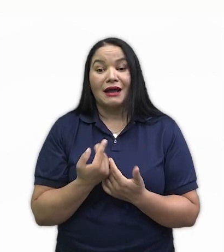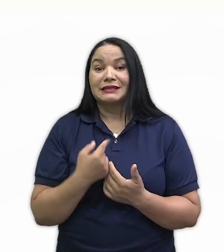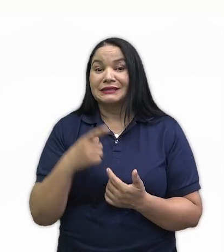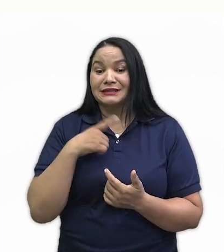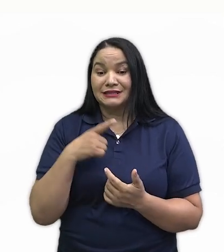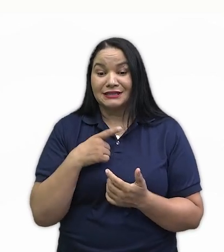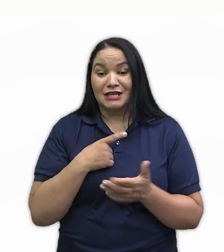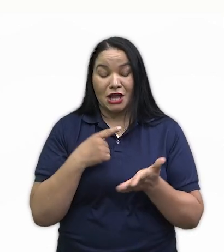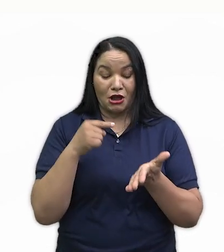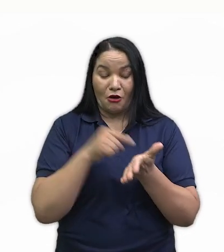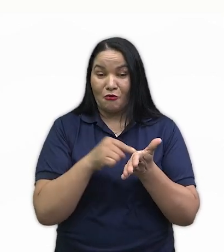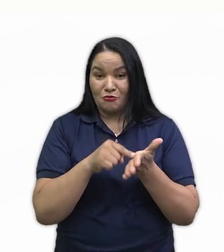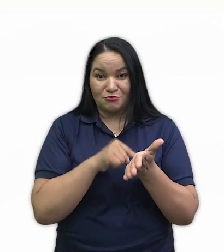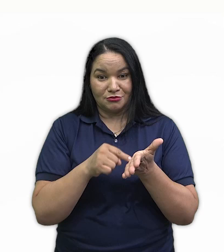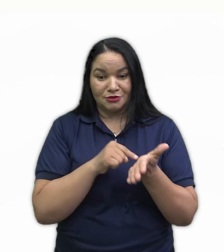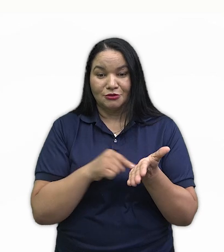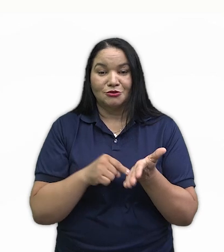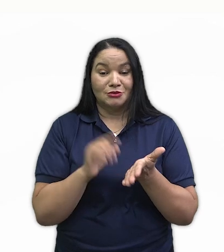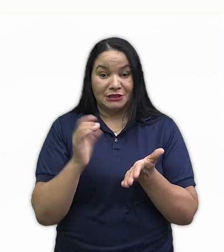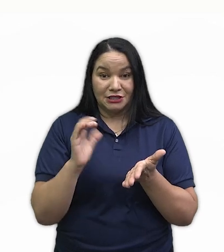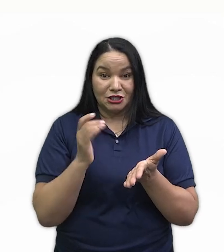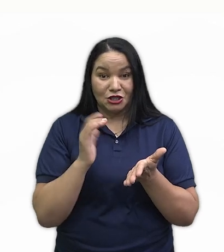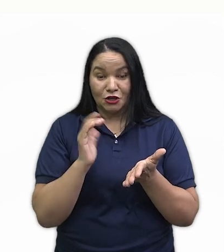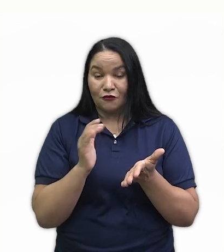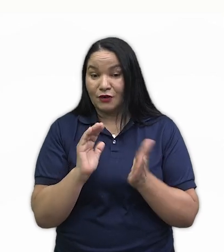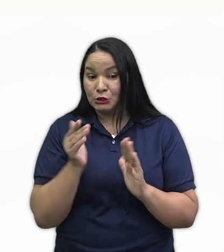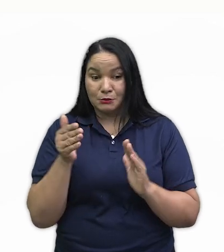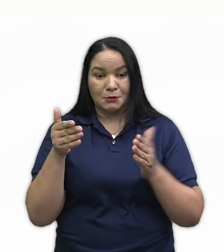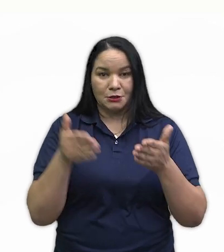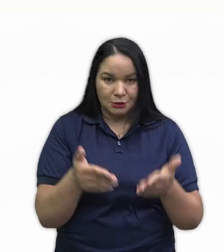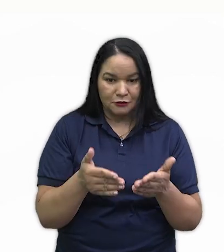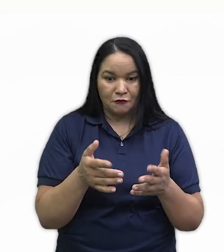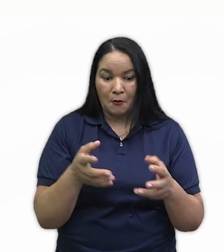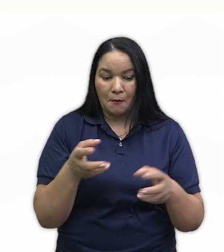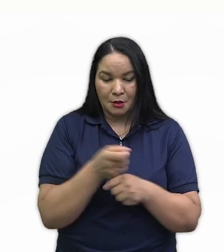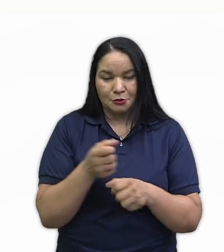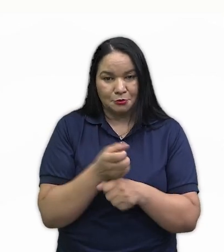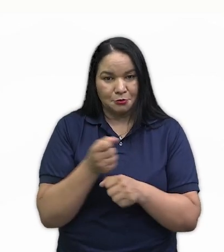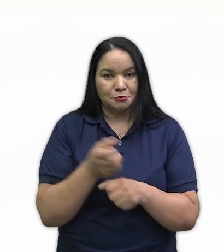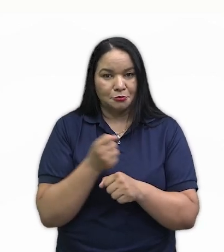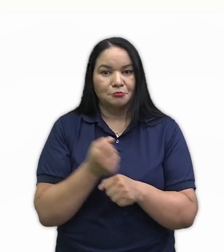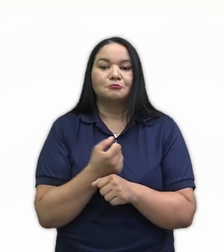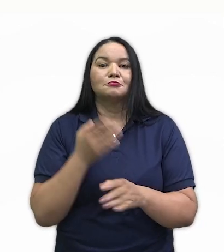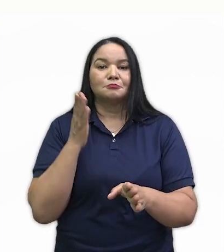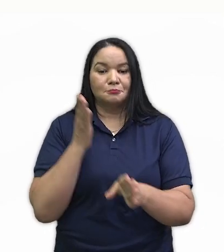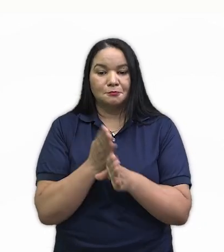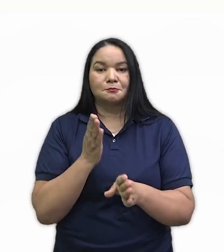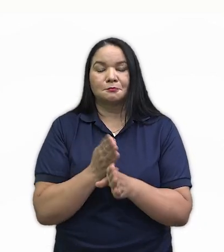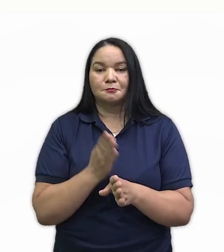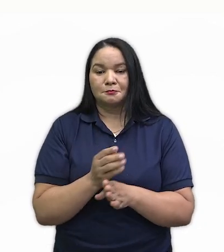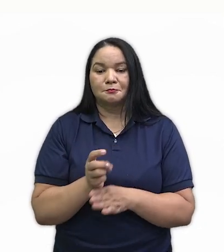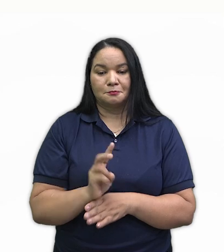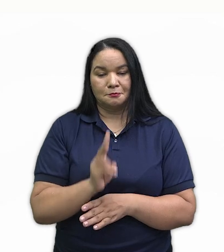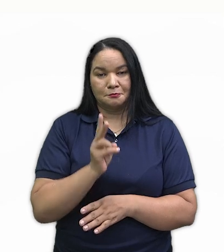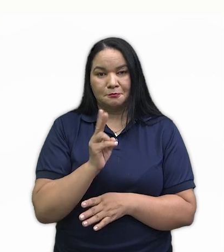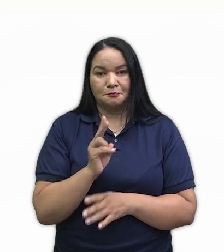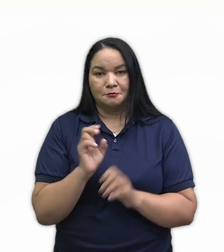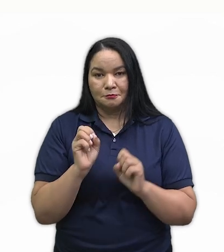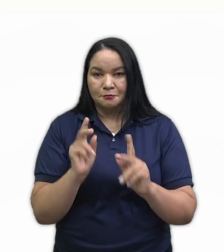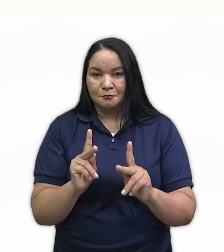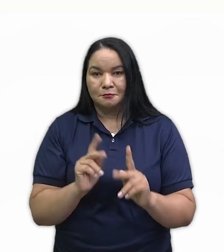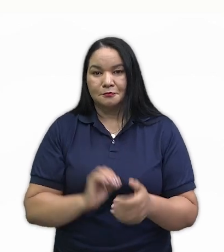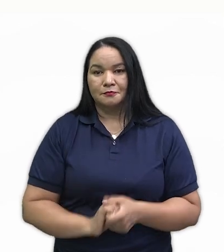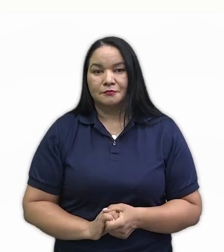uma calculadora científica específica para determinarmos os valores desses logaritmos,